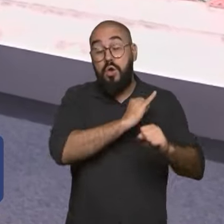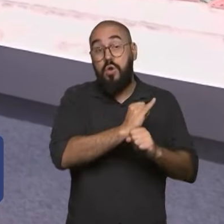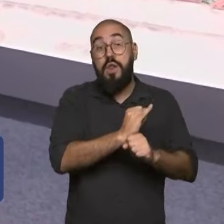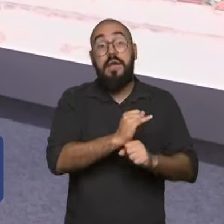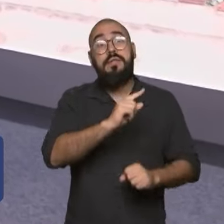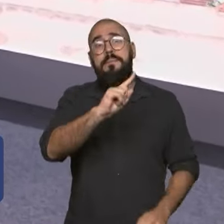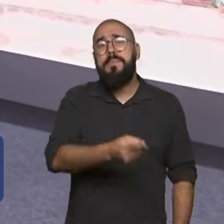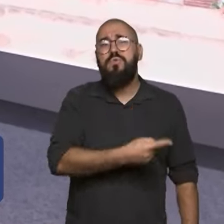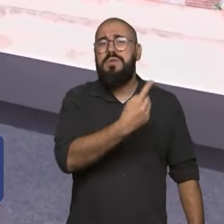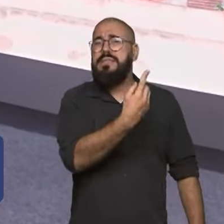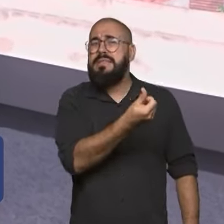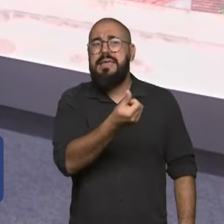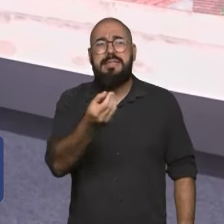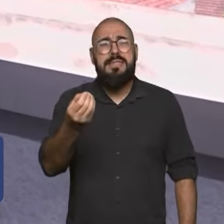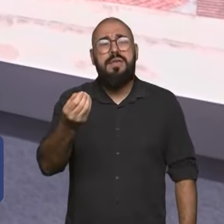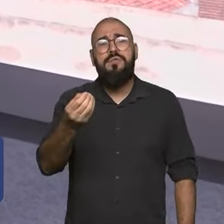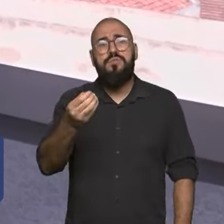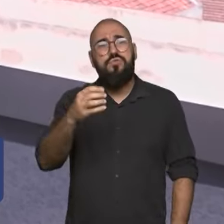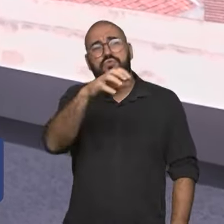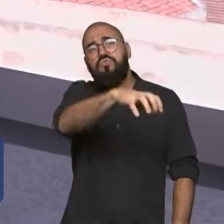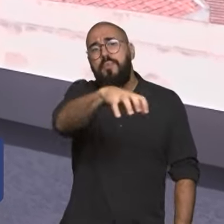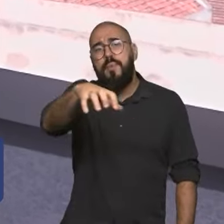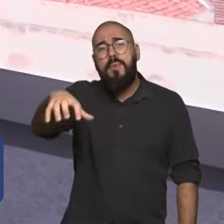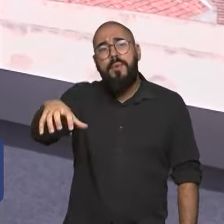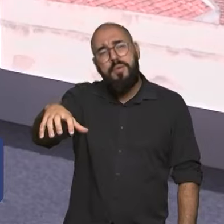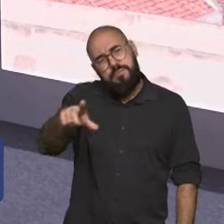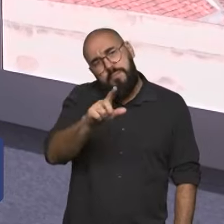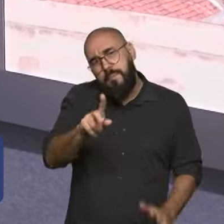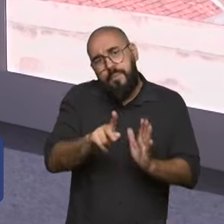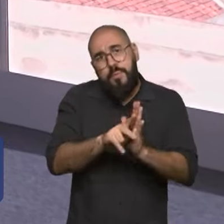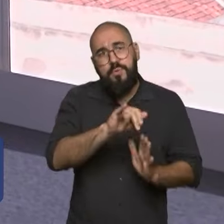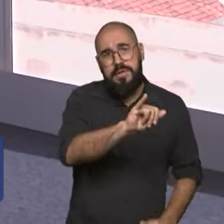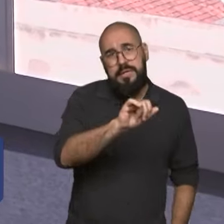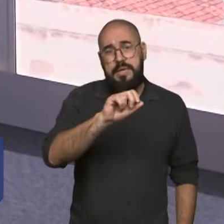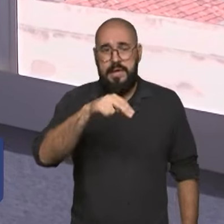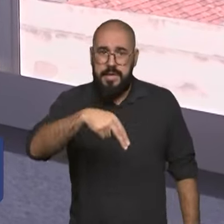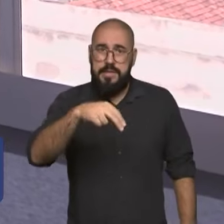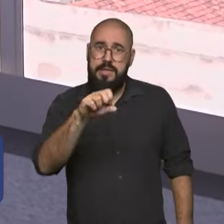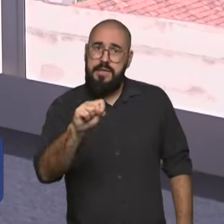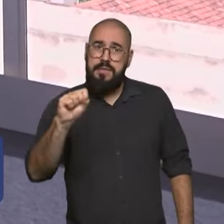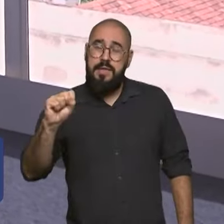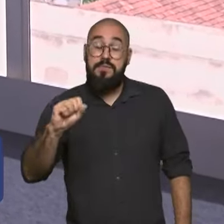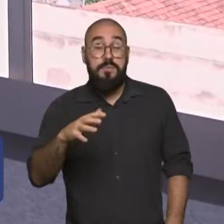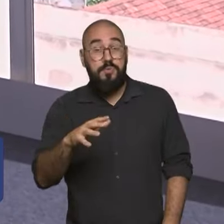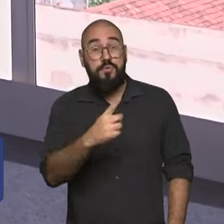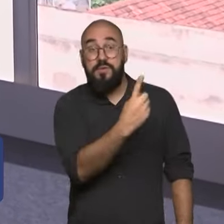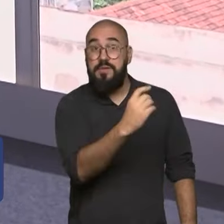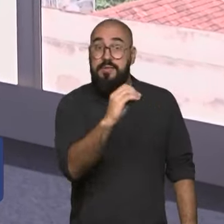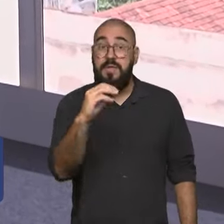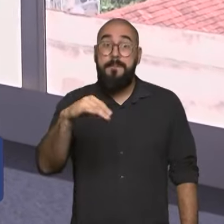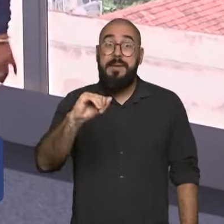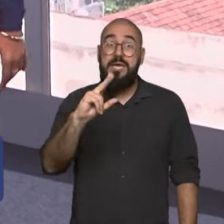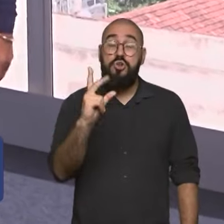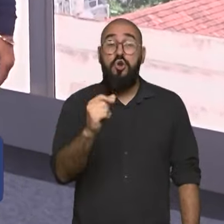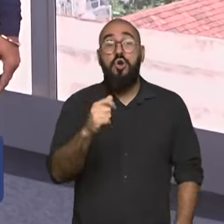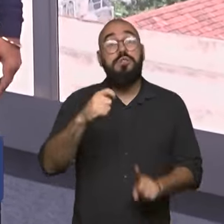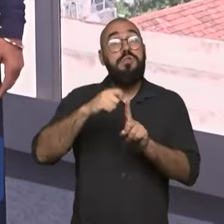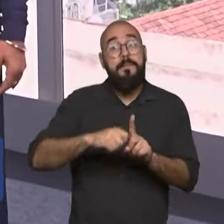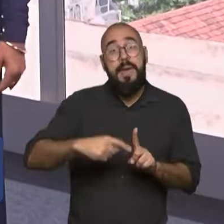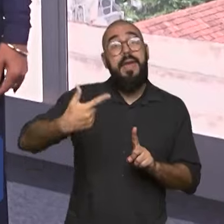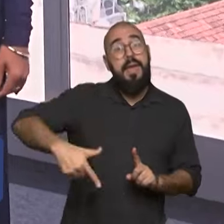do Instituto Nacional de Seguridade Social, o INSS, deve atingir os 100 milhões de atendimentos mensais. A